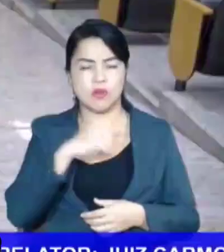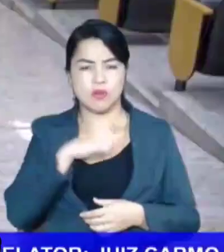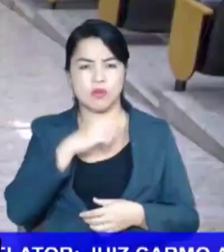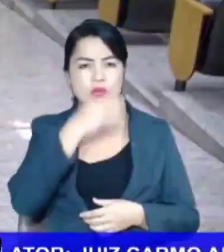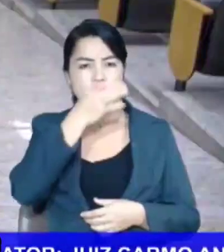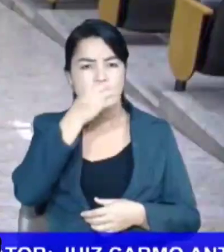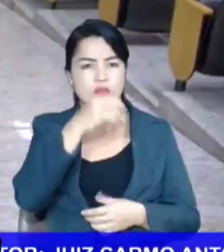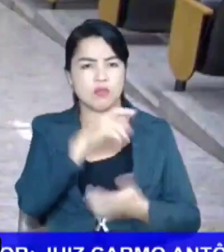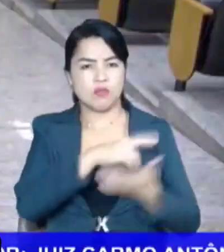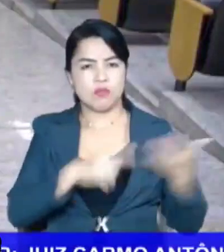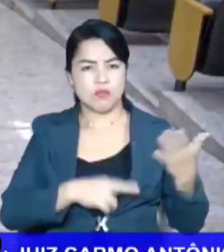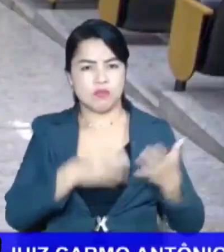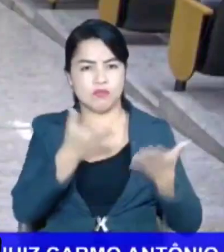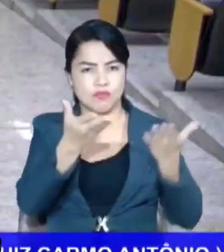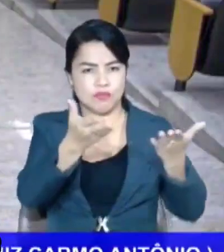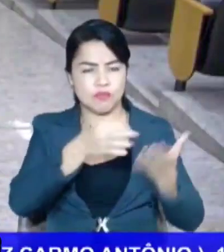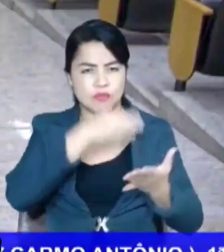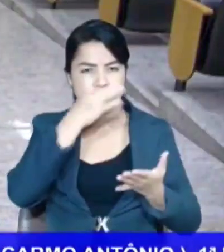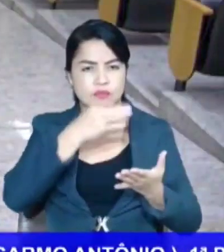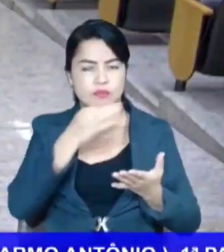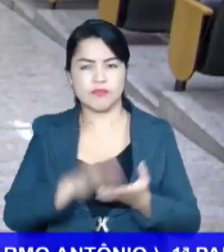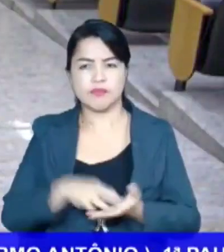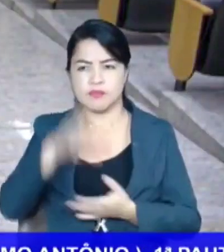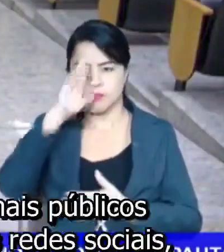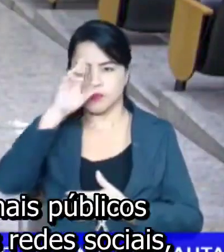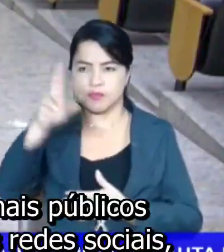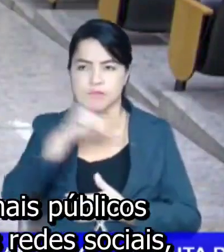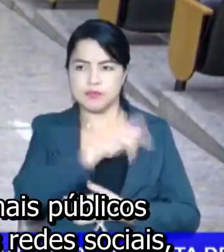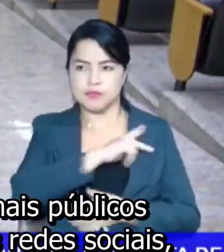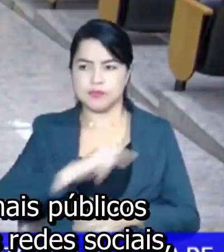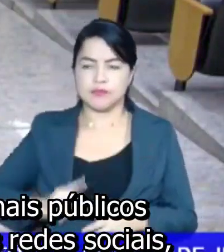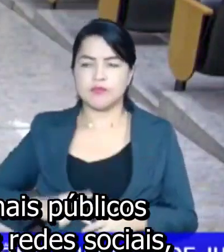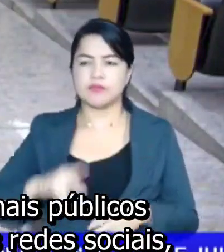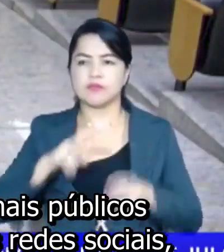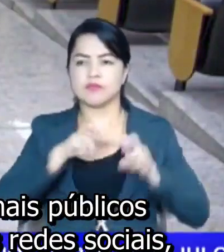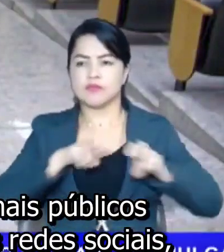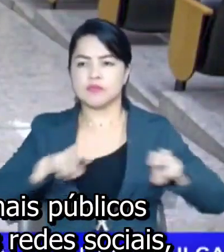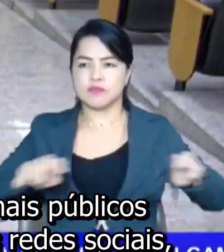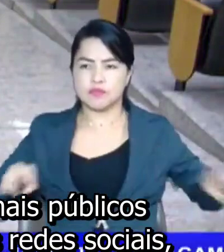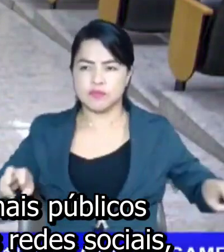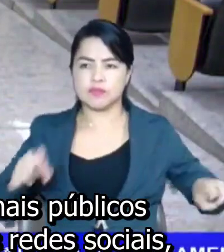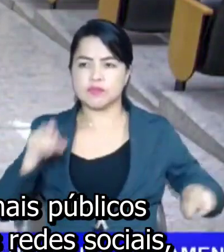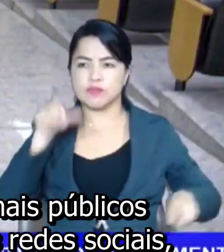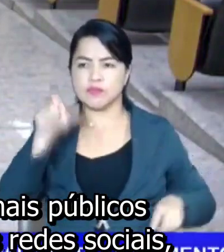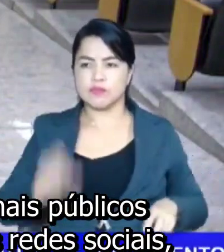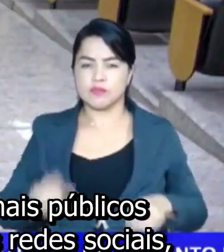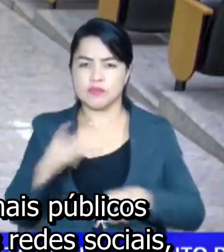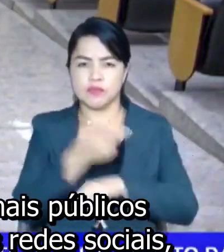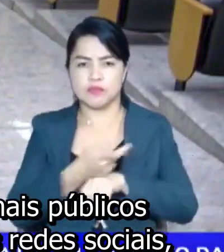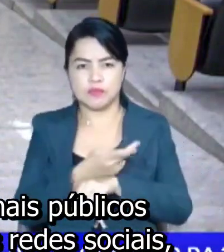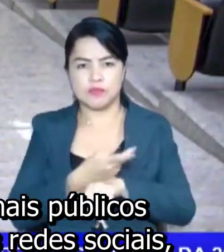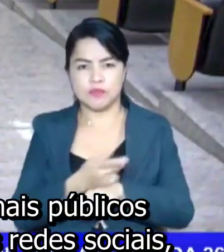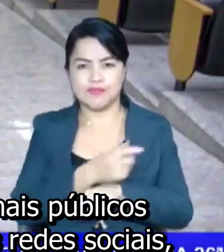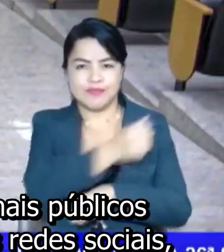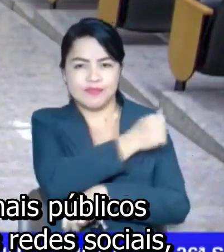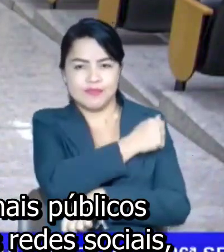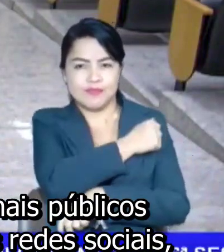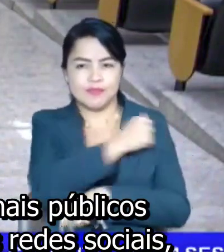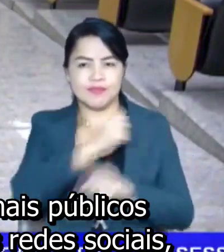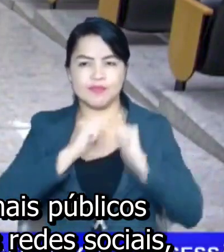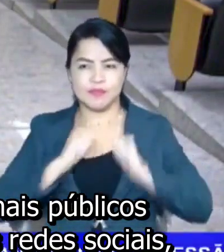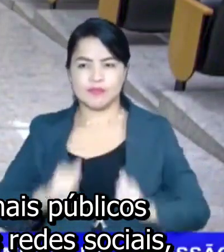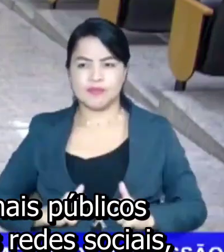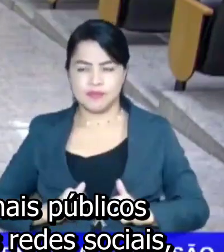palavra. Senhor presidente, imagem do plenário, na tribuna ao centro, desembargador João Lages, ao seu